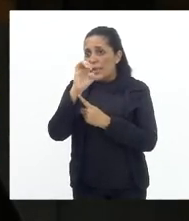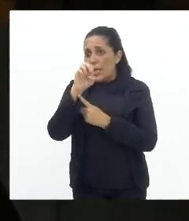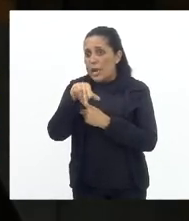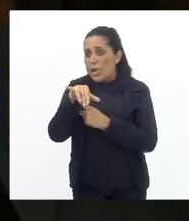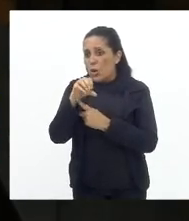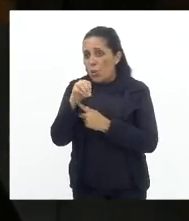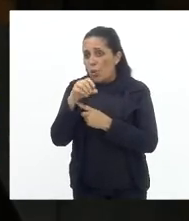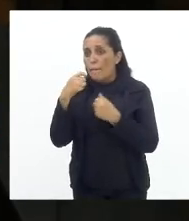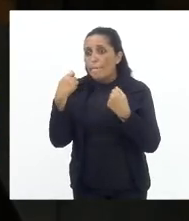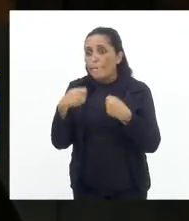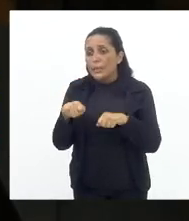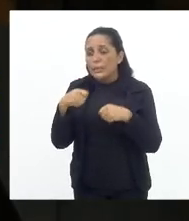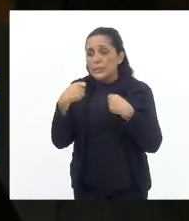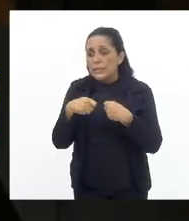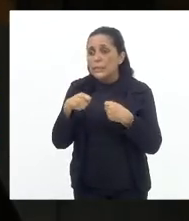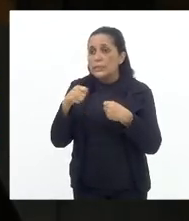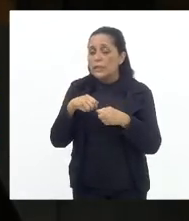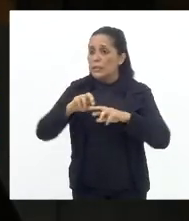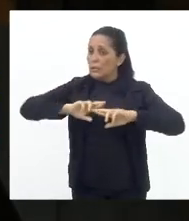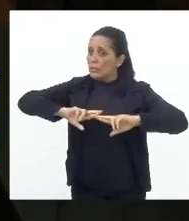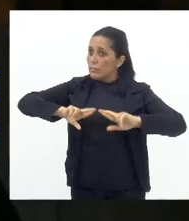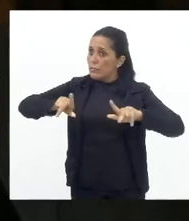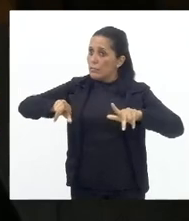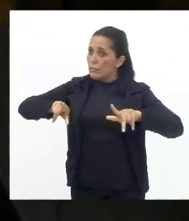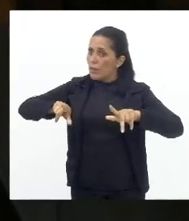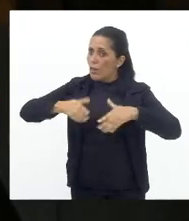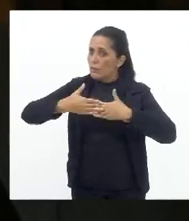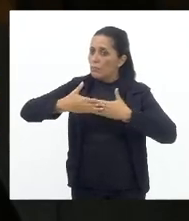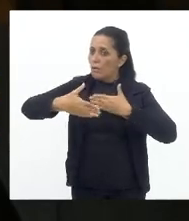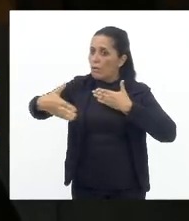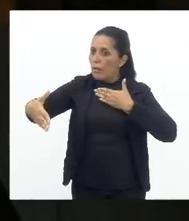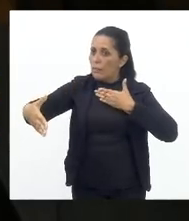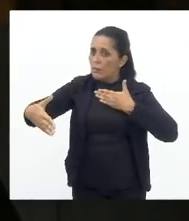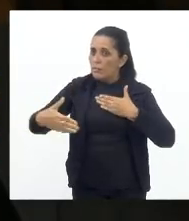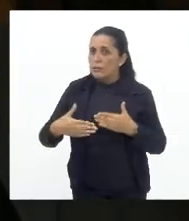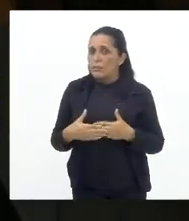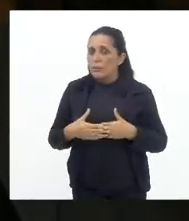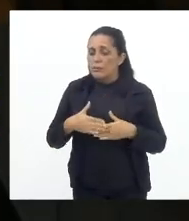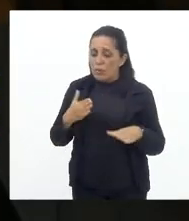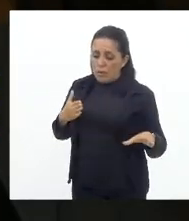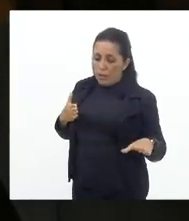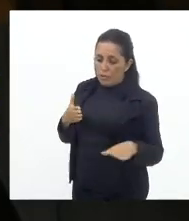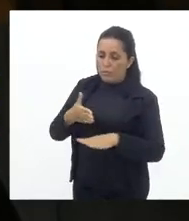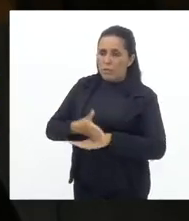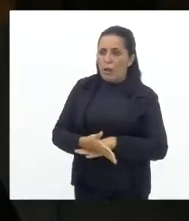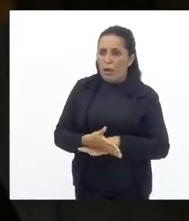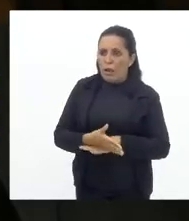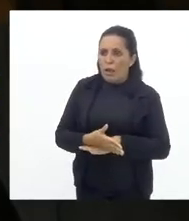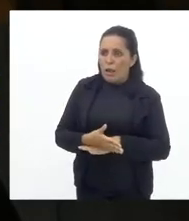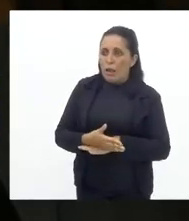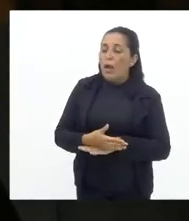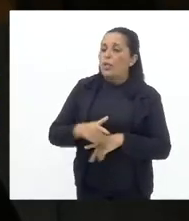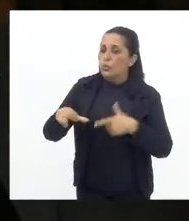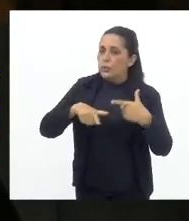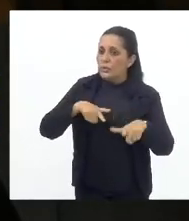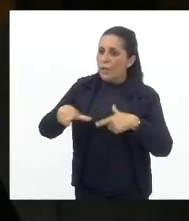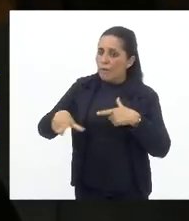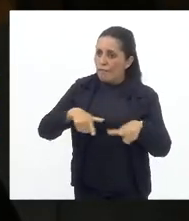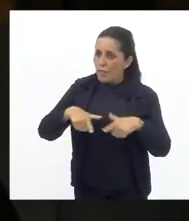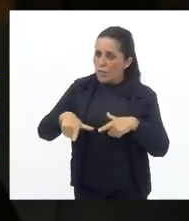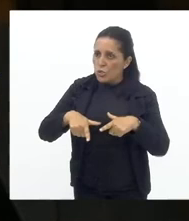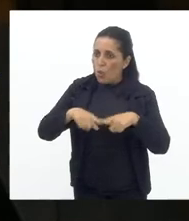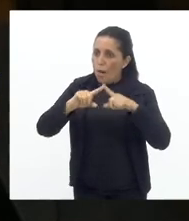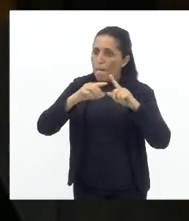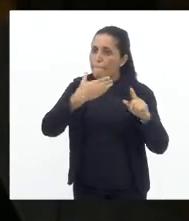ser doravante daqui para frente quem Viera ingressar no serviço público estadual